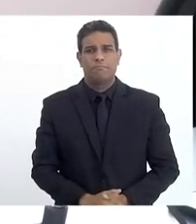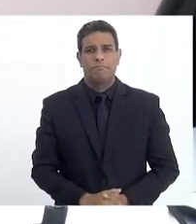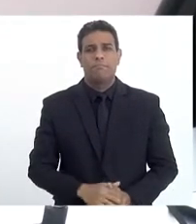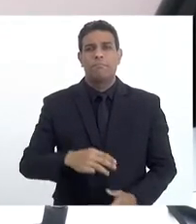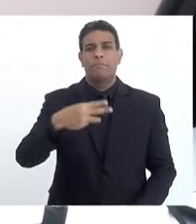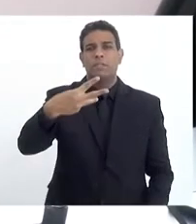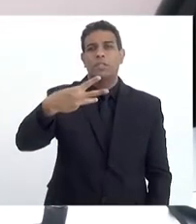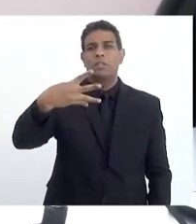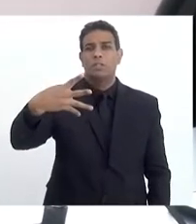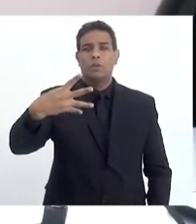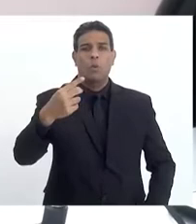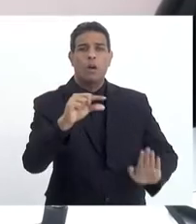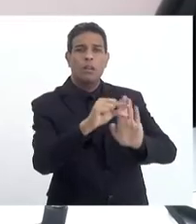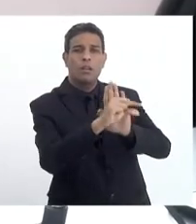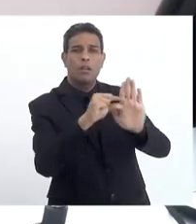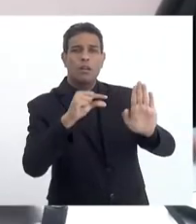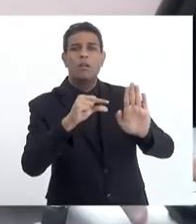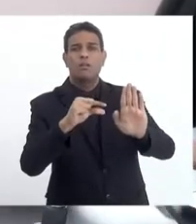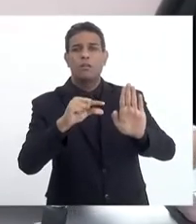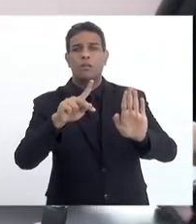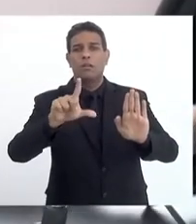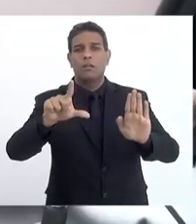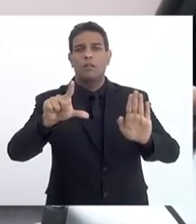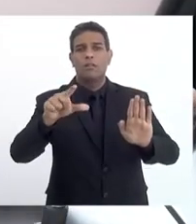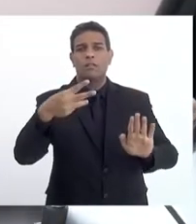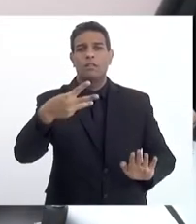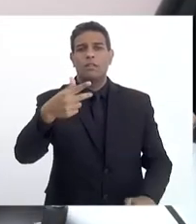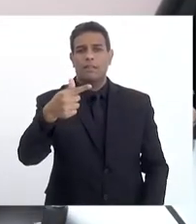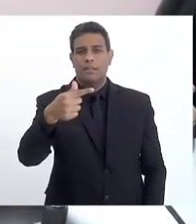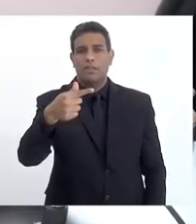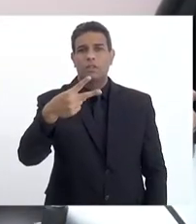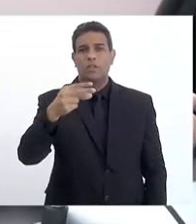34. Projeto de lei